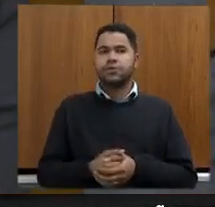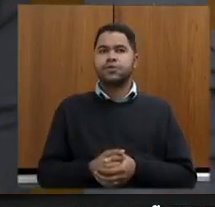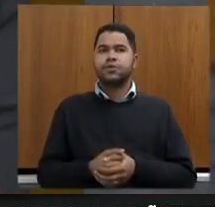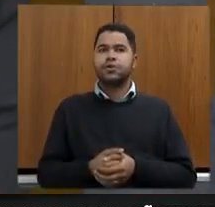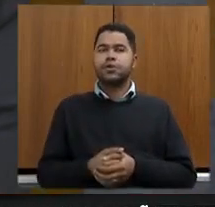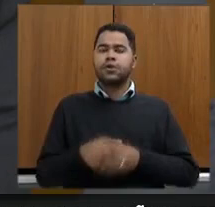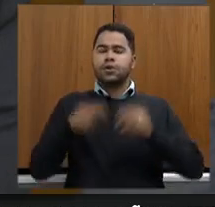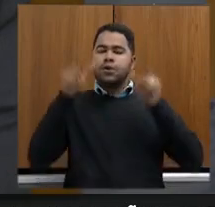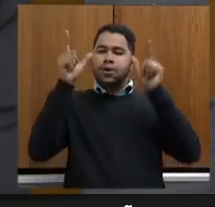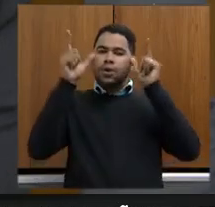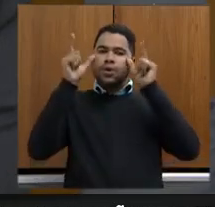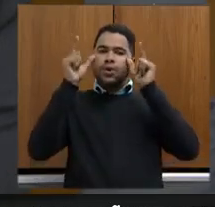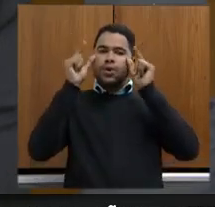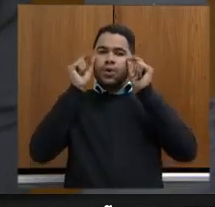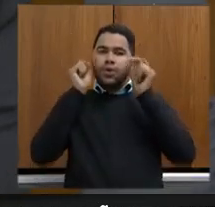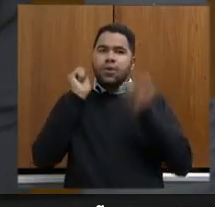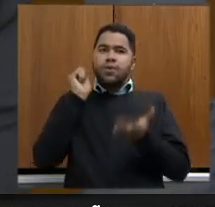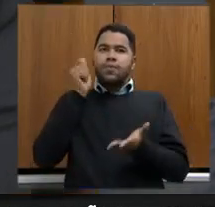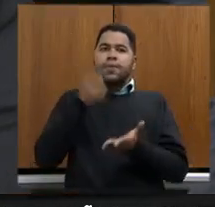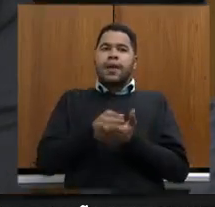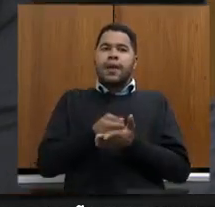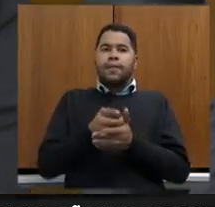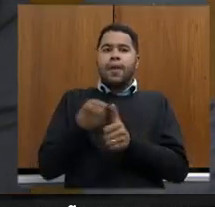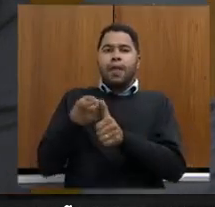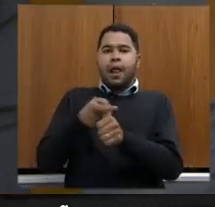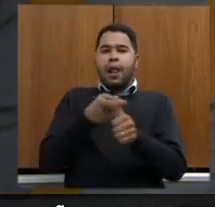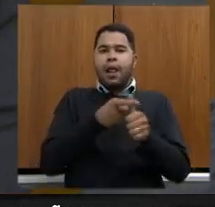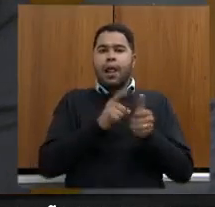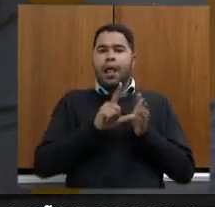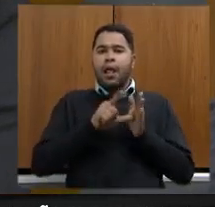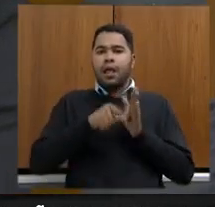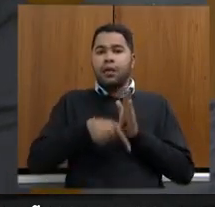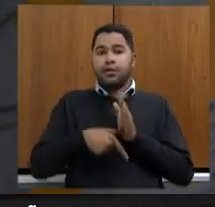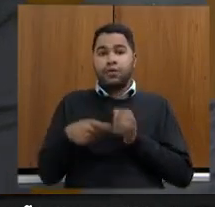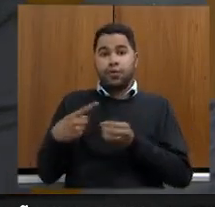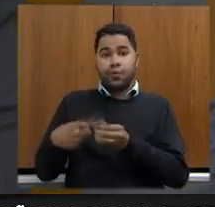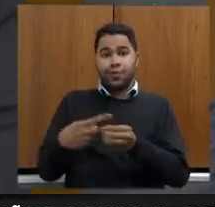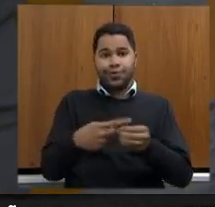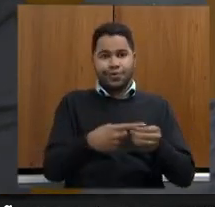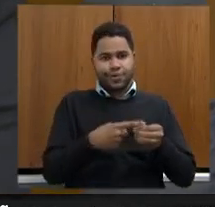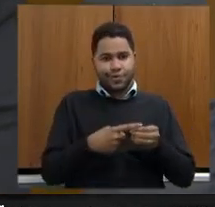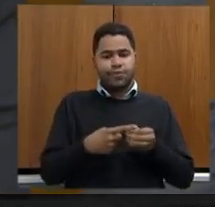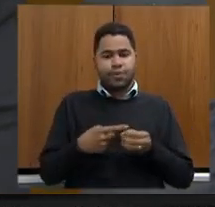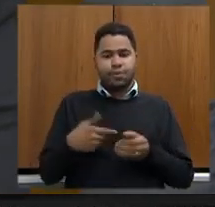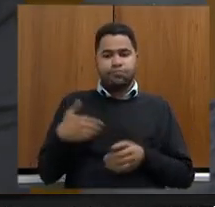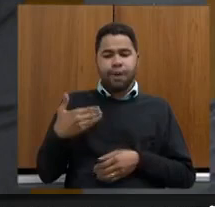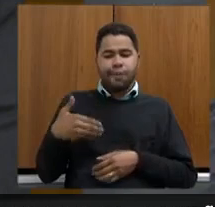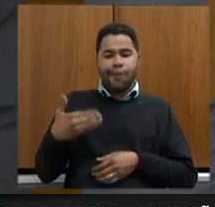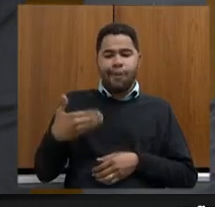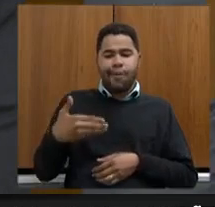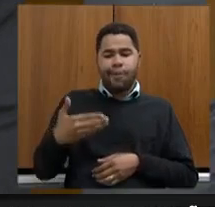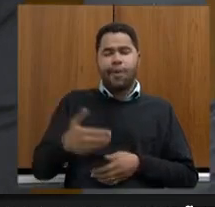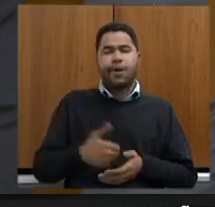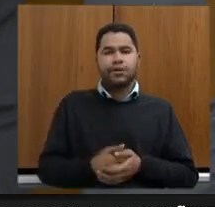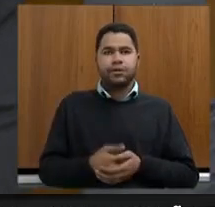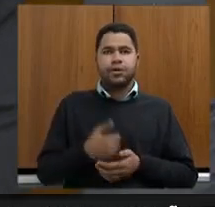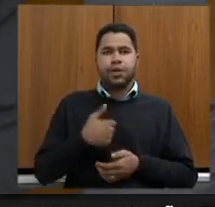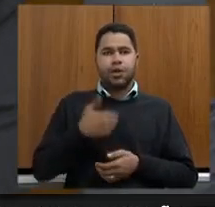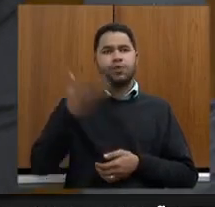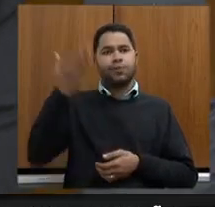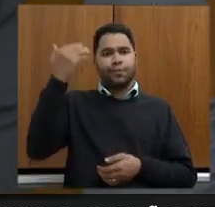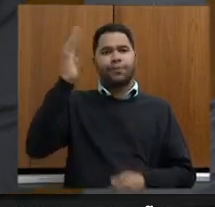do alívio que trouxe o pagamento dos débitos em atraso com os municípios como vem sendo feito né fui